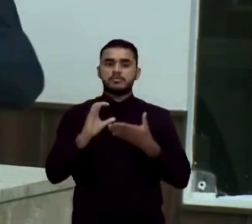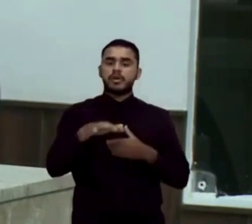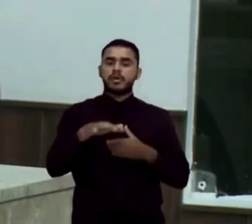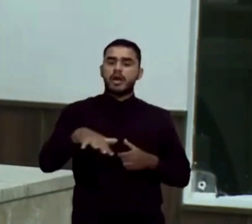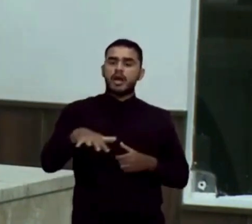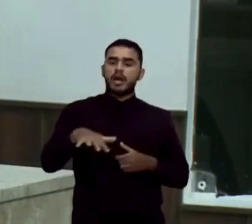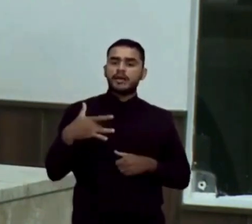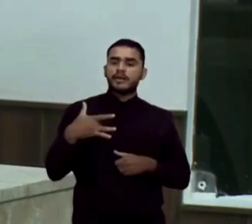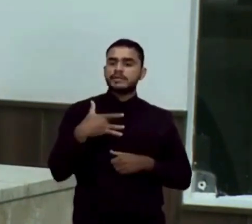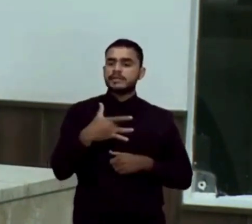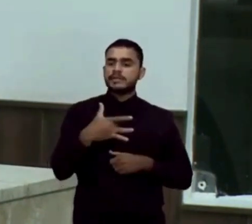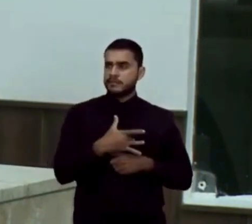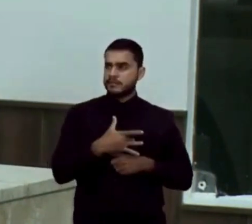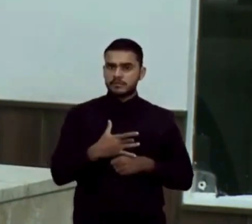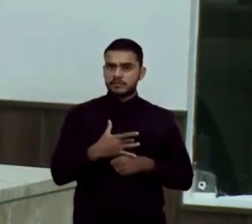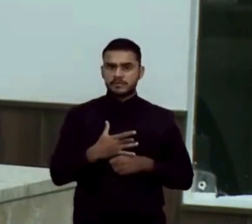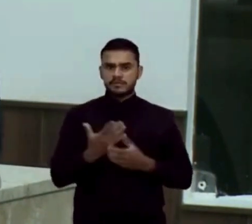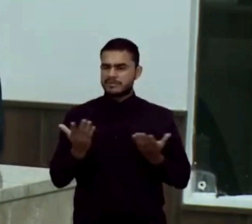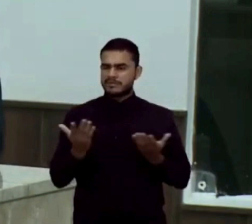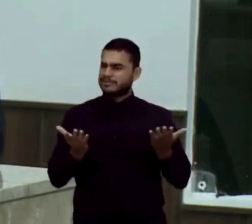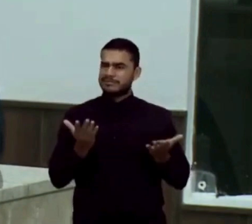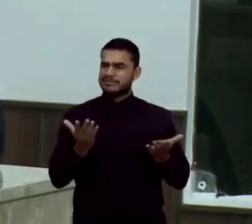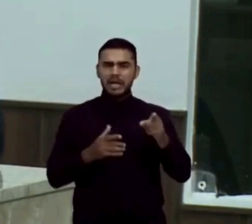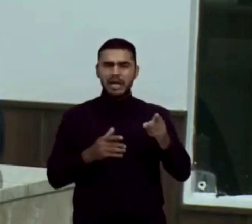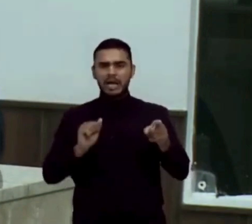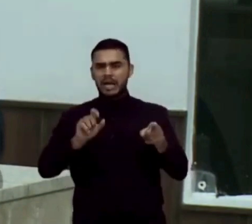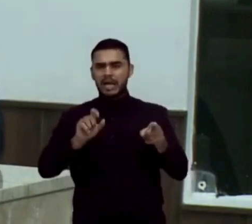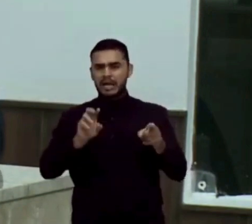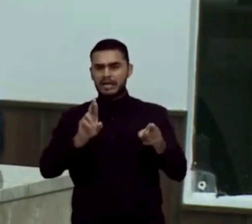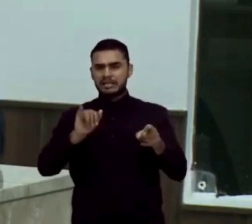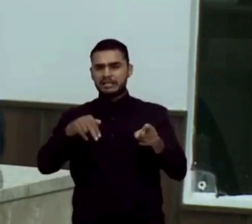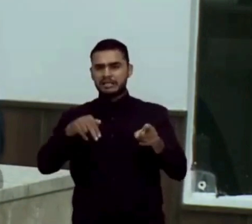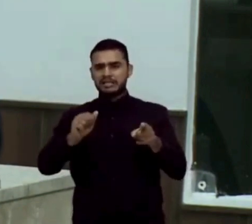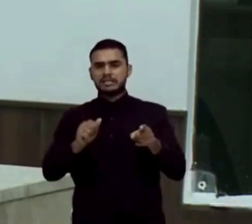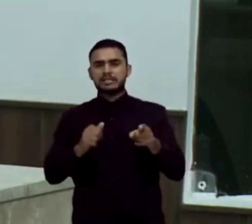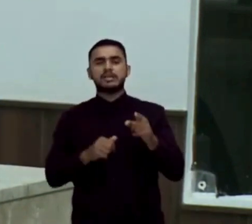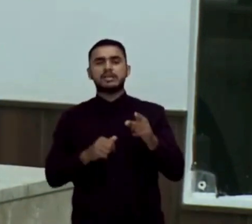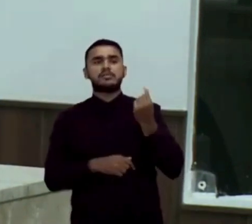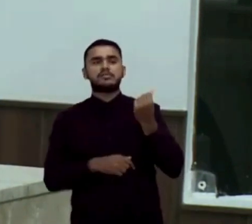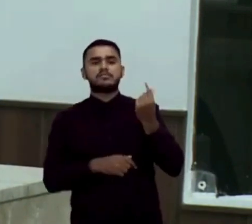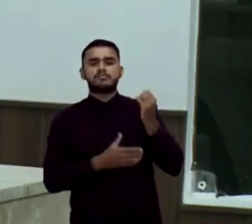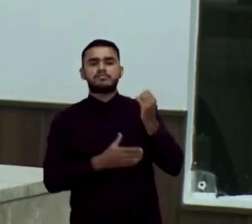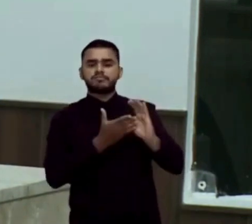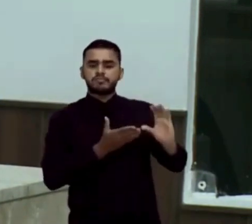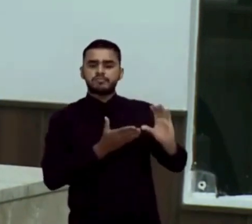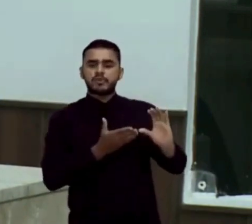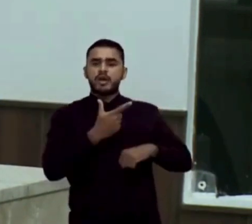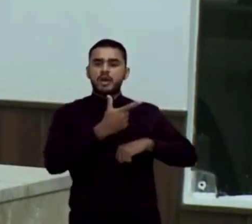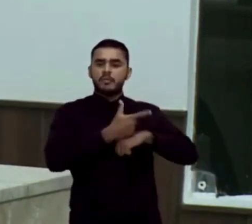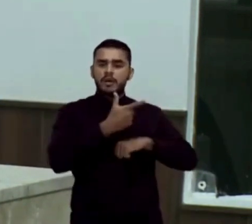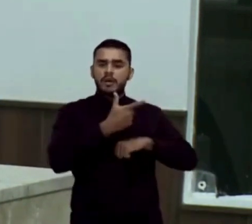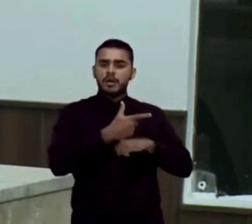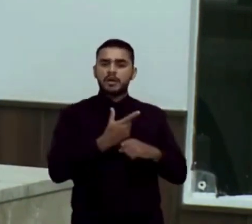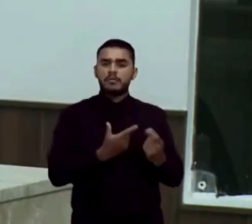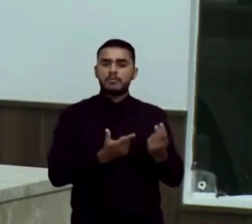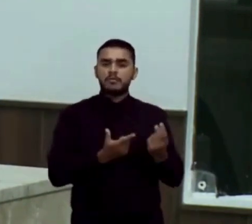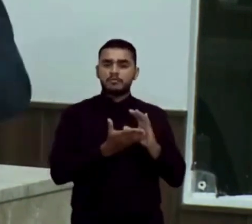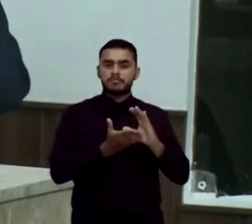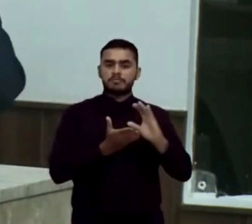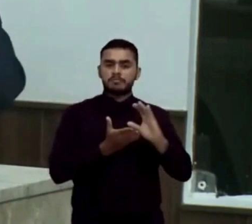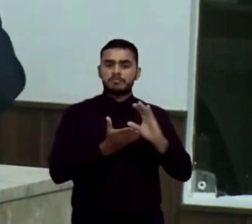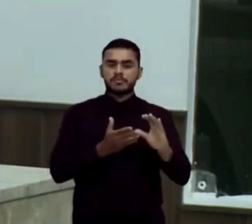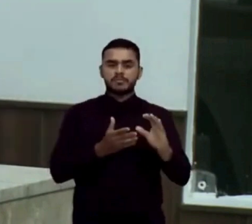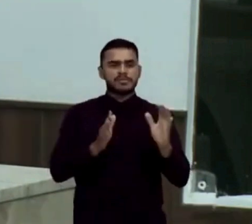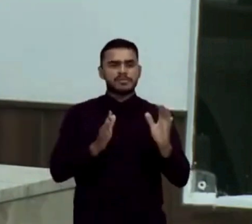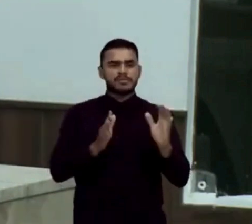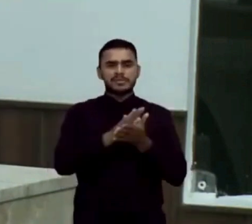justificando, porque vão ser investimento da beira-mar. Investimento da beira-mar, Didi. Isso, urbanização da cidade. Mobilidade da cidade, que é